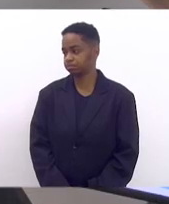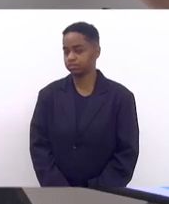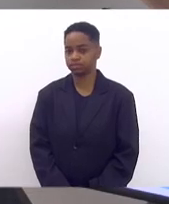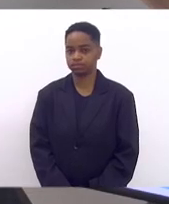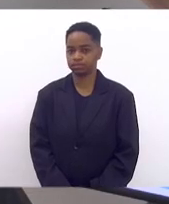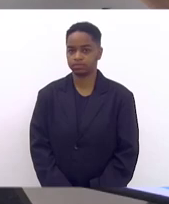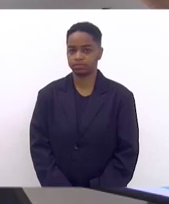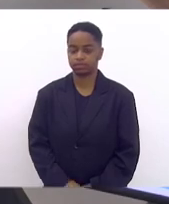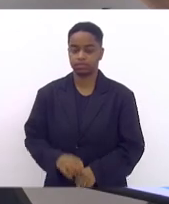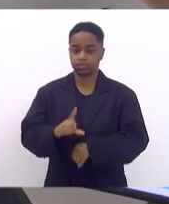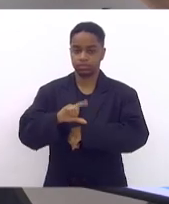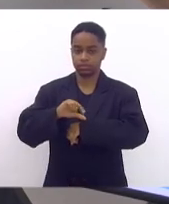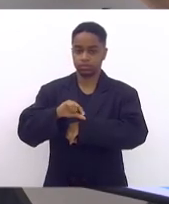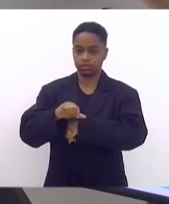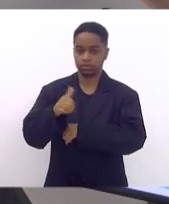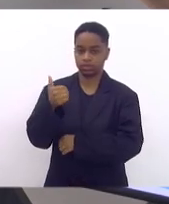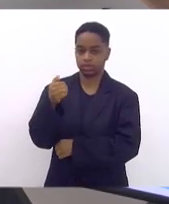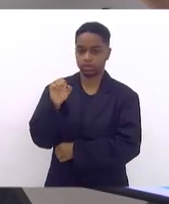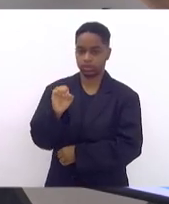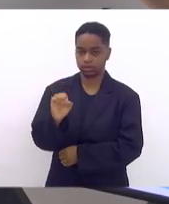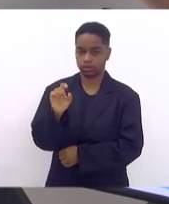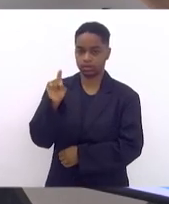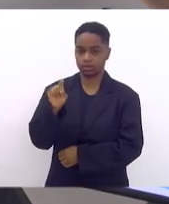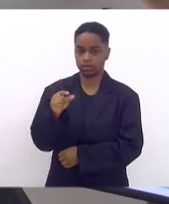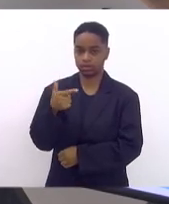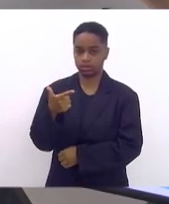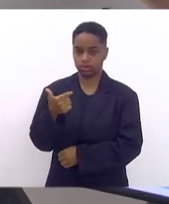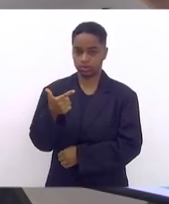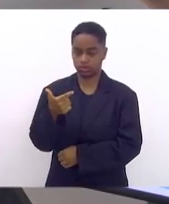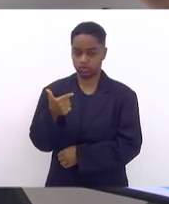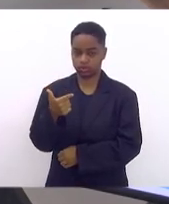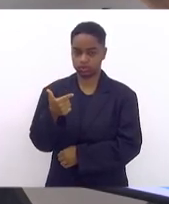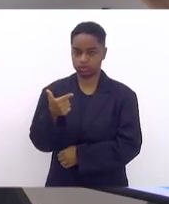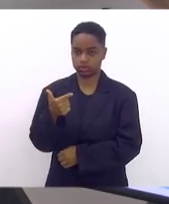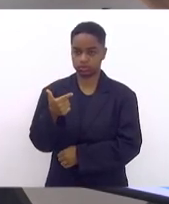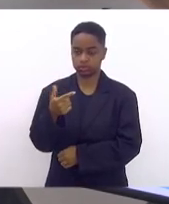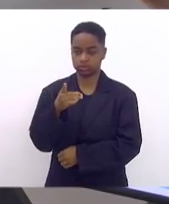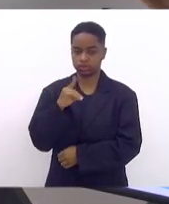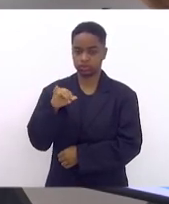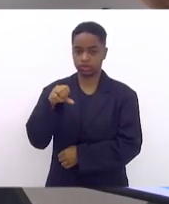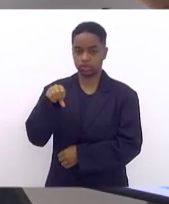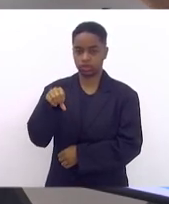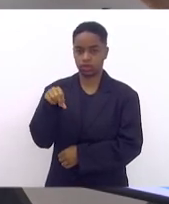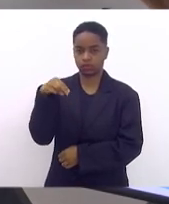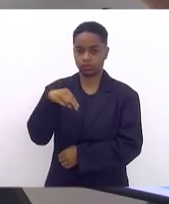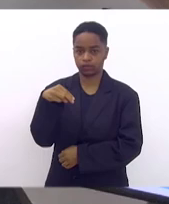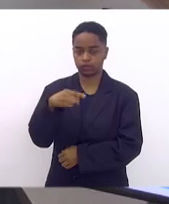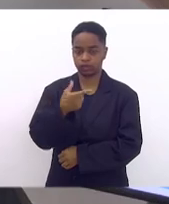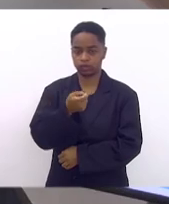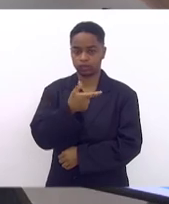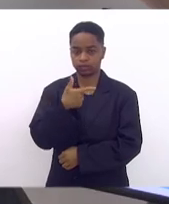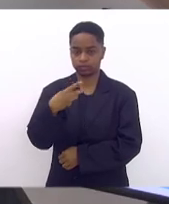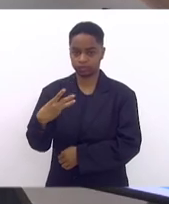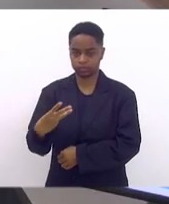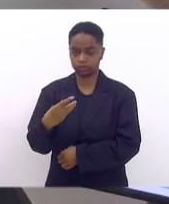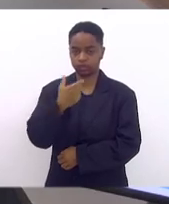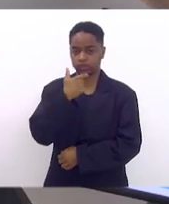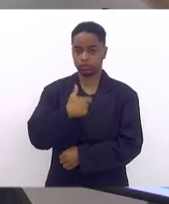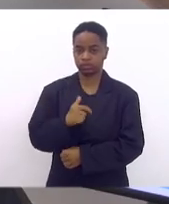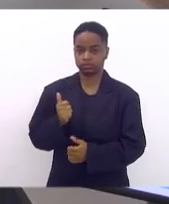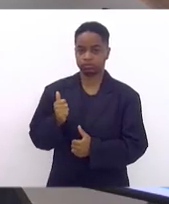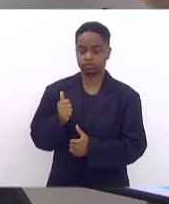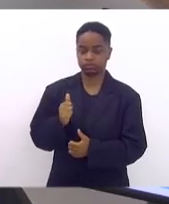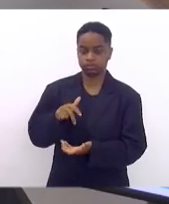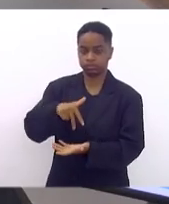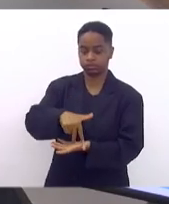às 10 horas e 12 minutos do dia 9 de novembro de 2023, na condição de presidente